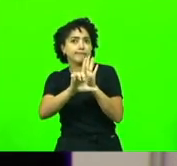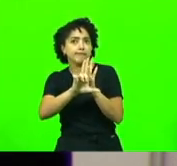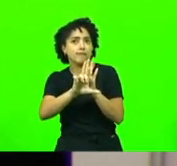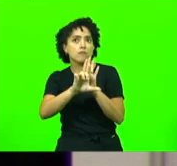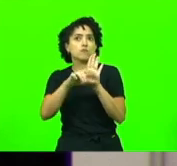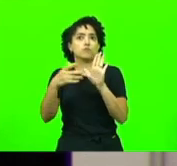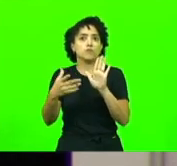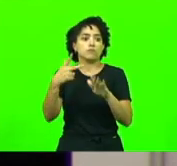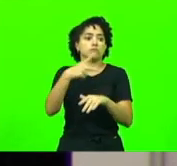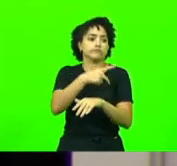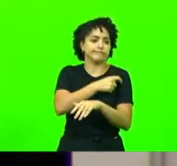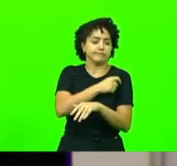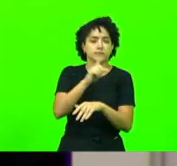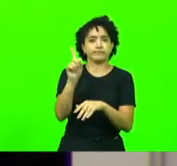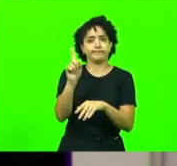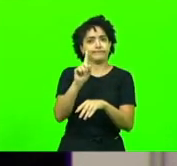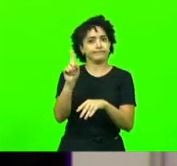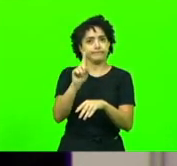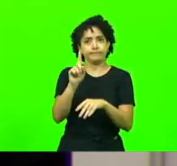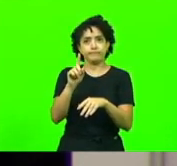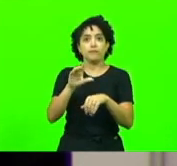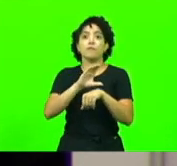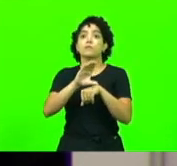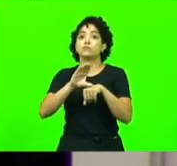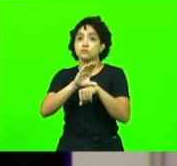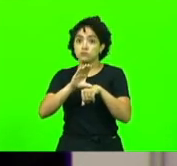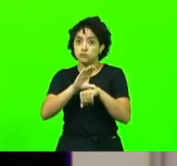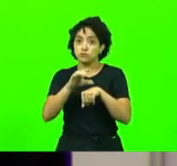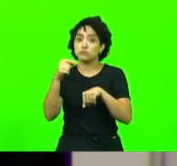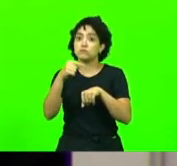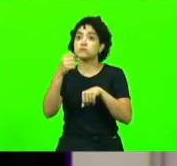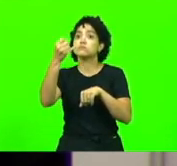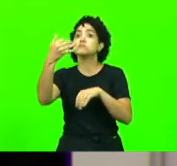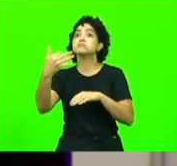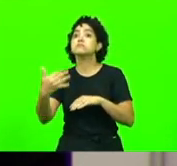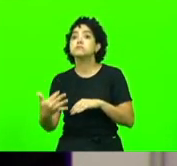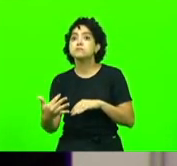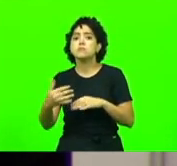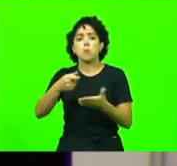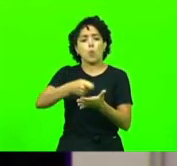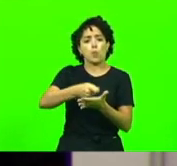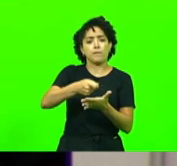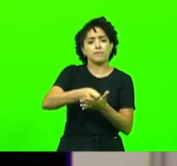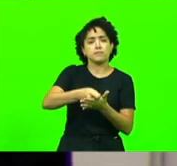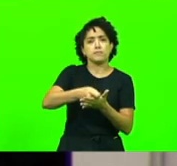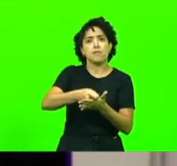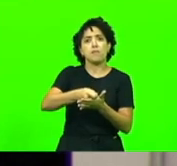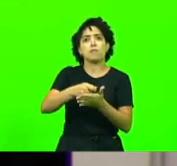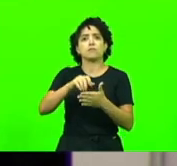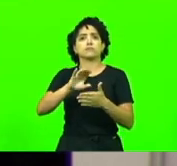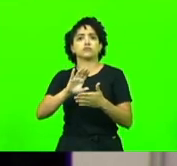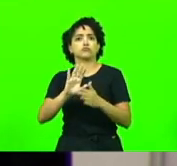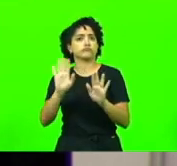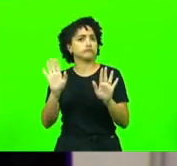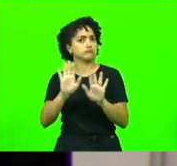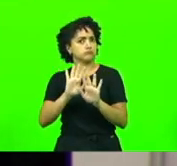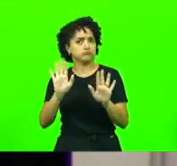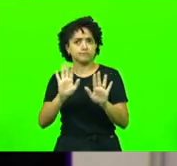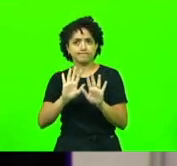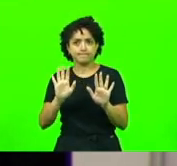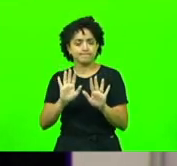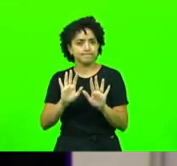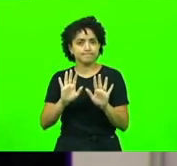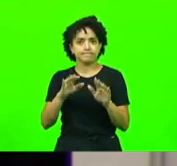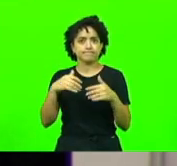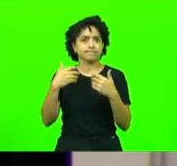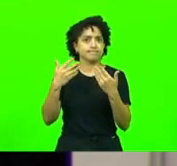se vacinar. A própria Constituição fala que ninguém será obrigado a fazer ou deixar de fazer alguma coisa,